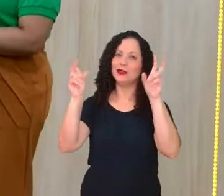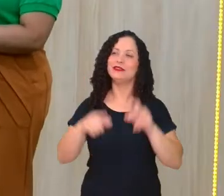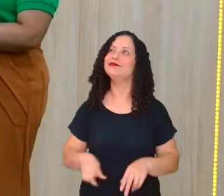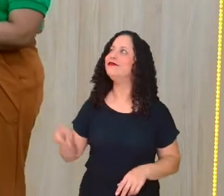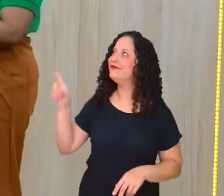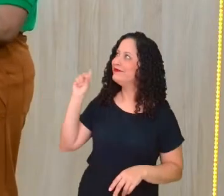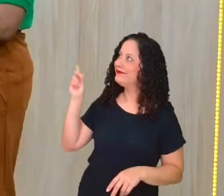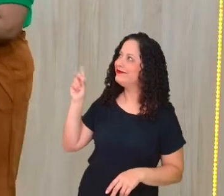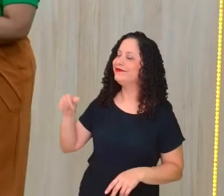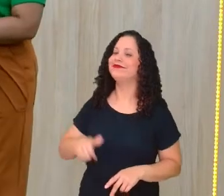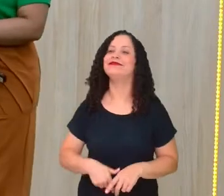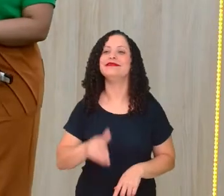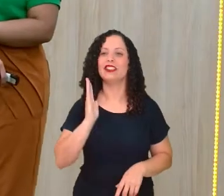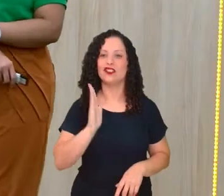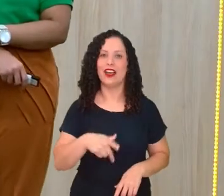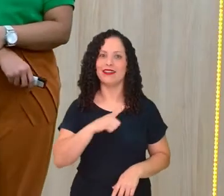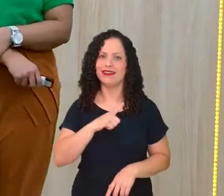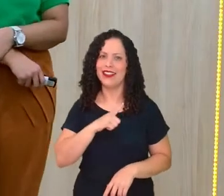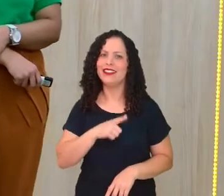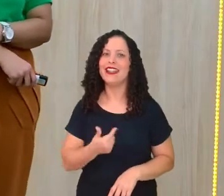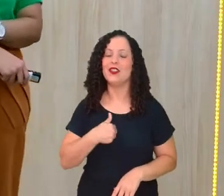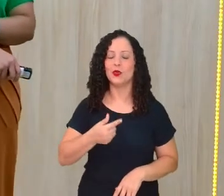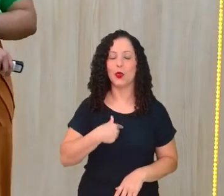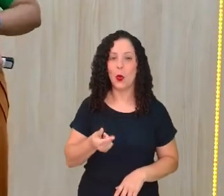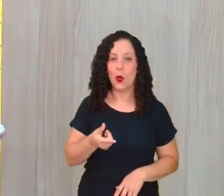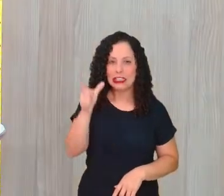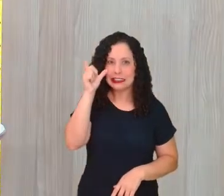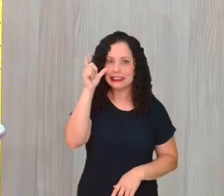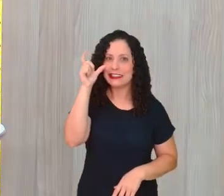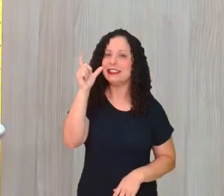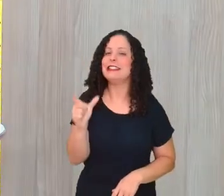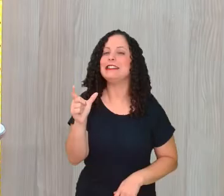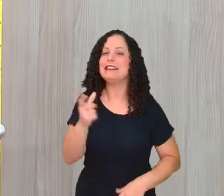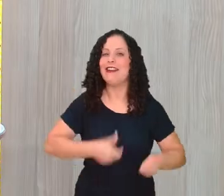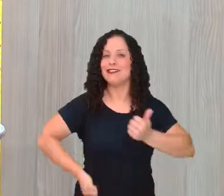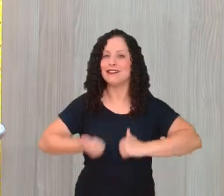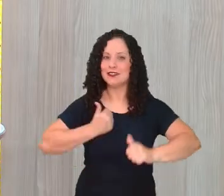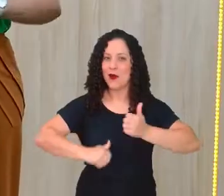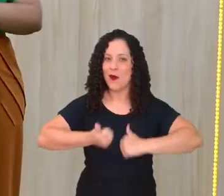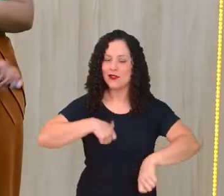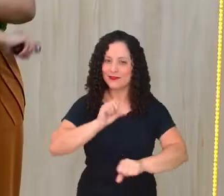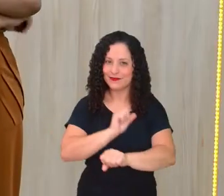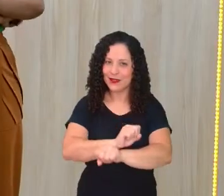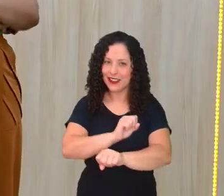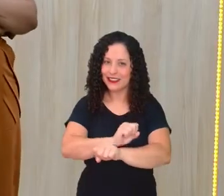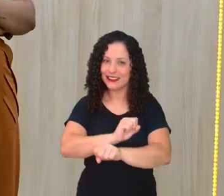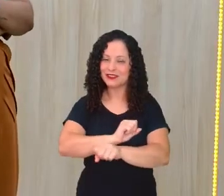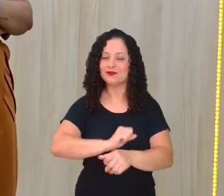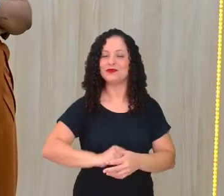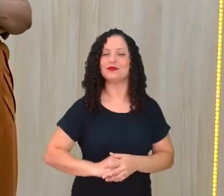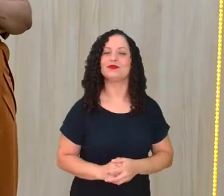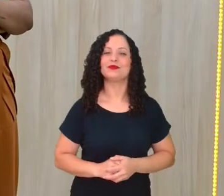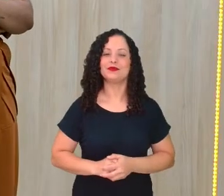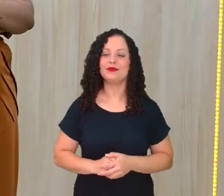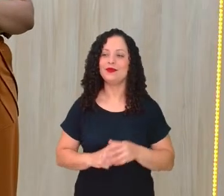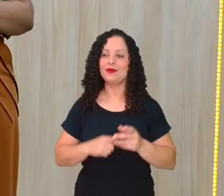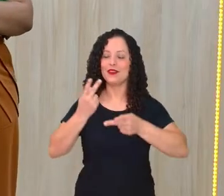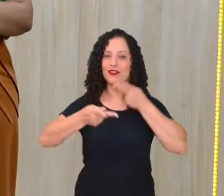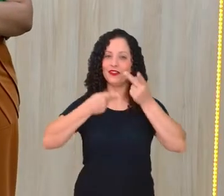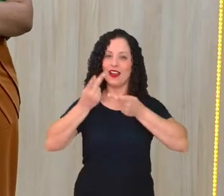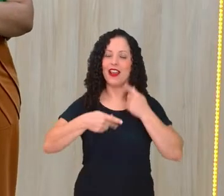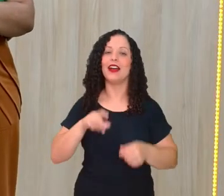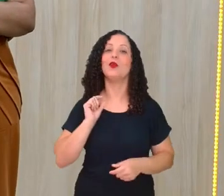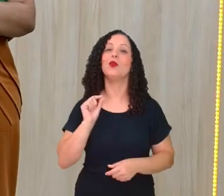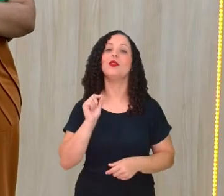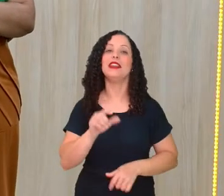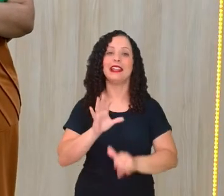aqui. já está aqui o título, eu já estou interessadíssima. Estou aqui ansiosa. E eu Espero tava- vocês também. Tava falando sobre a fábula, né, professora Camila? E esse